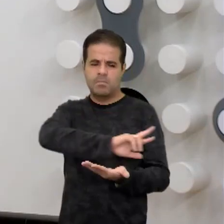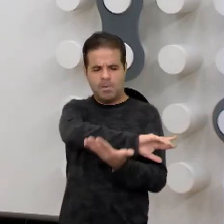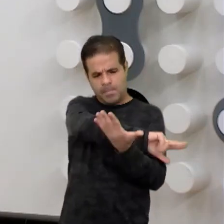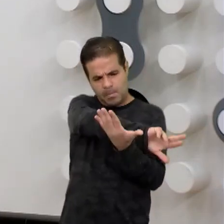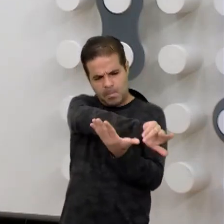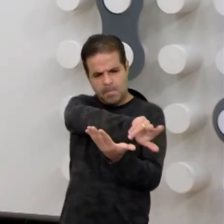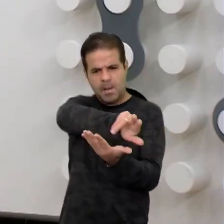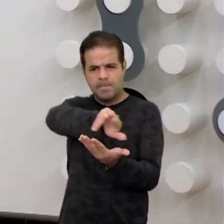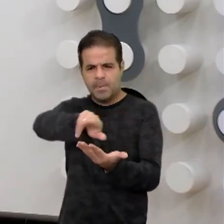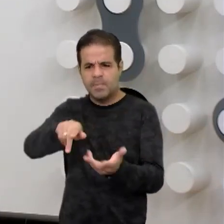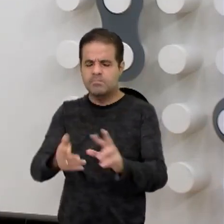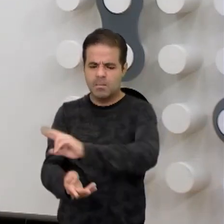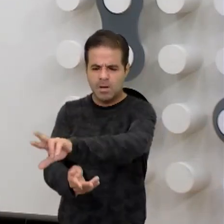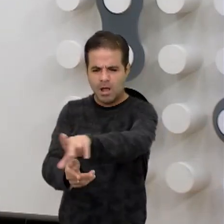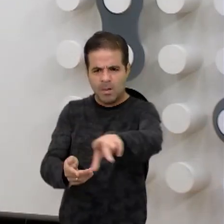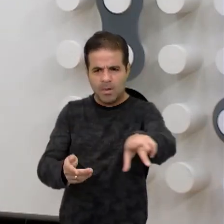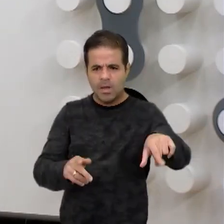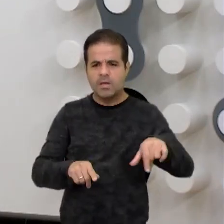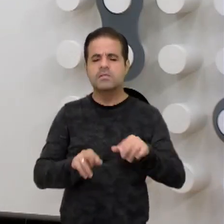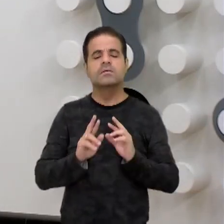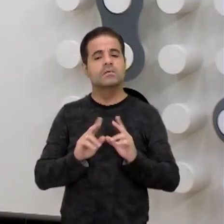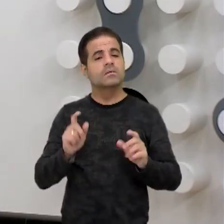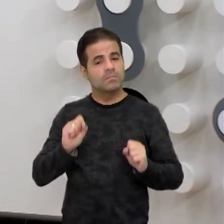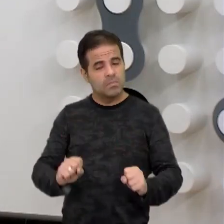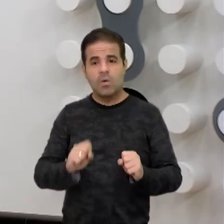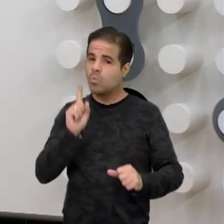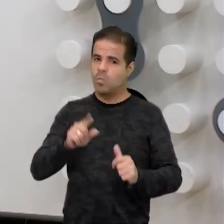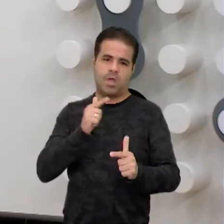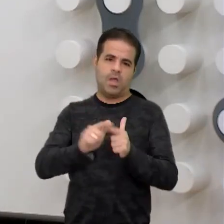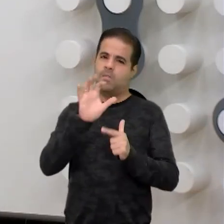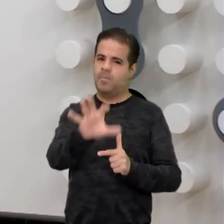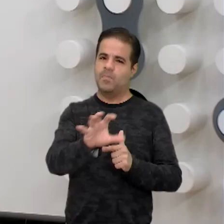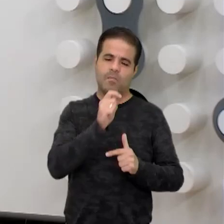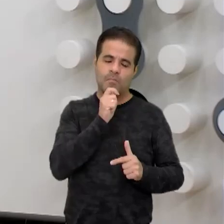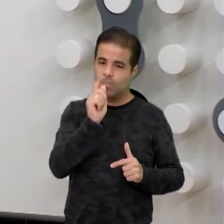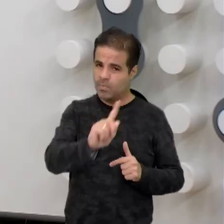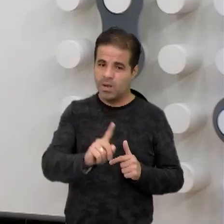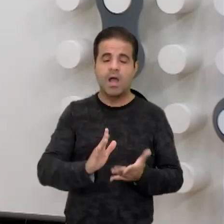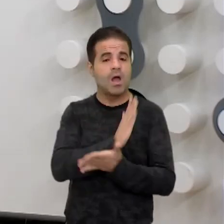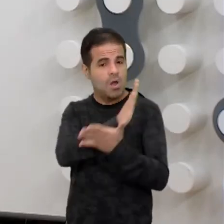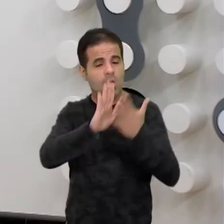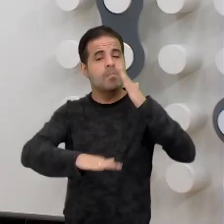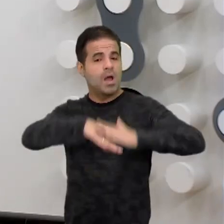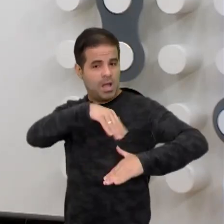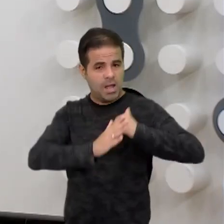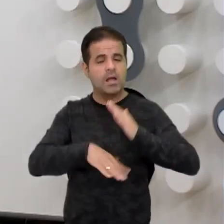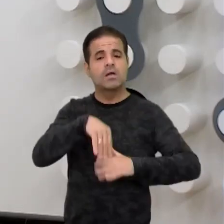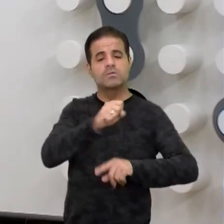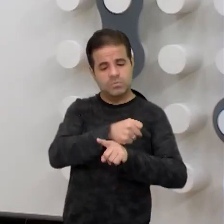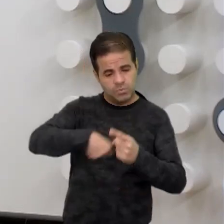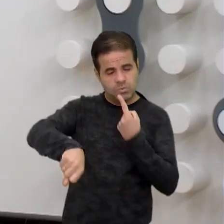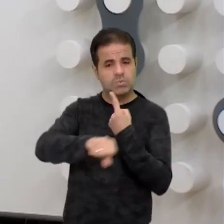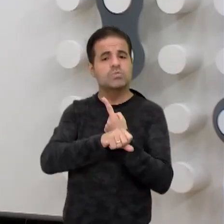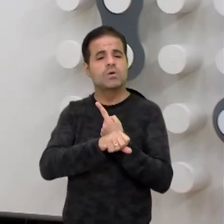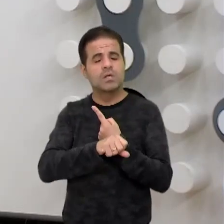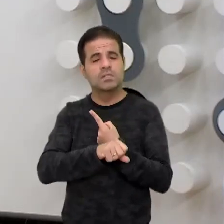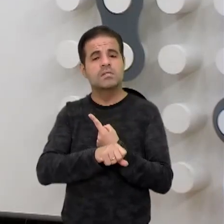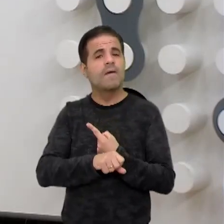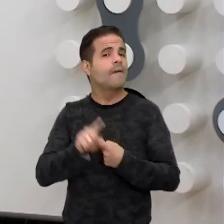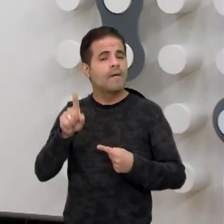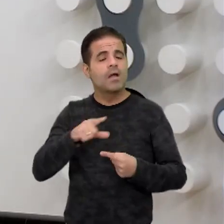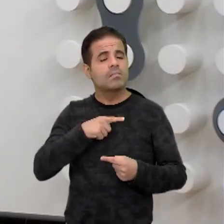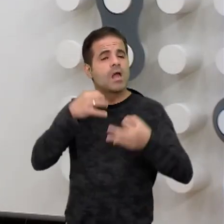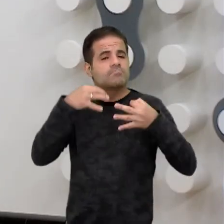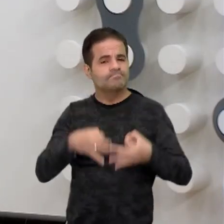diversificado assim. E isso pode ou não ser um problema. E algumas ações sociais justamente